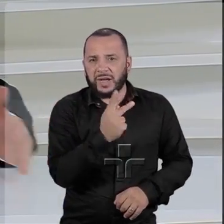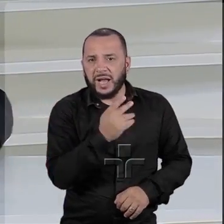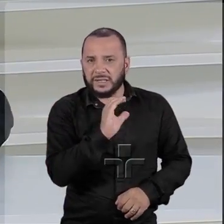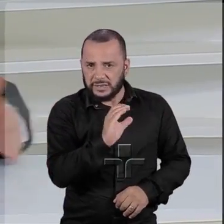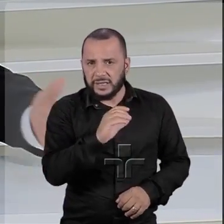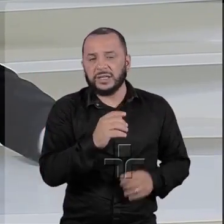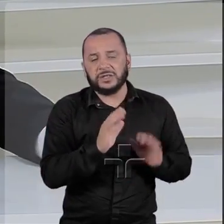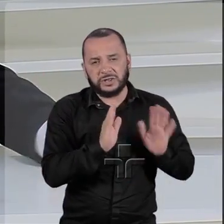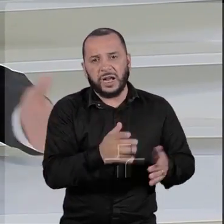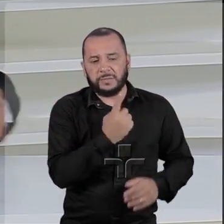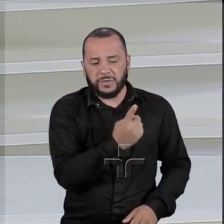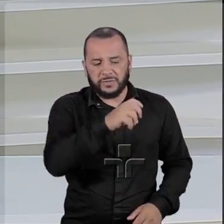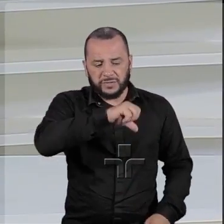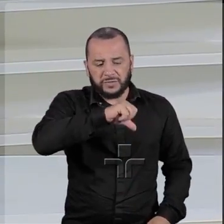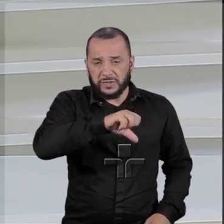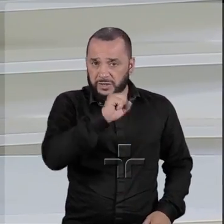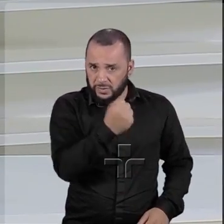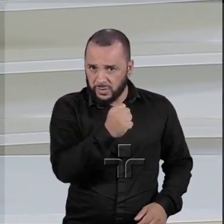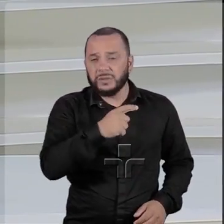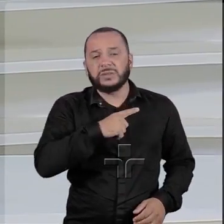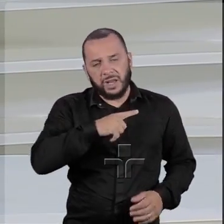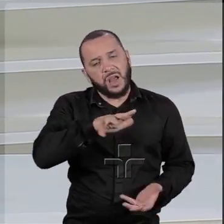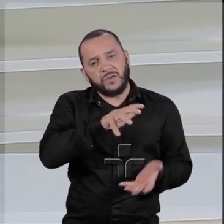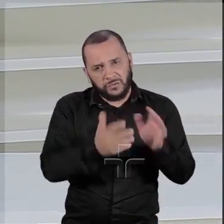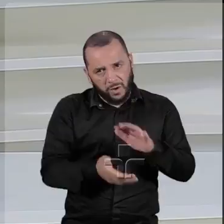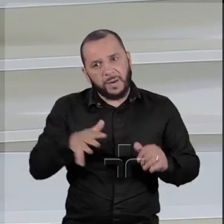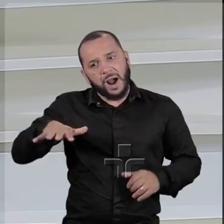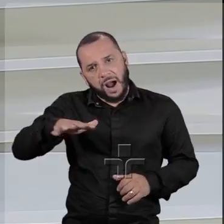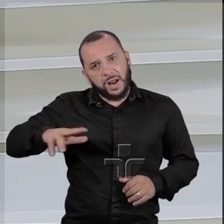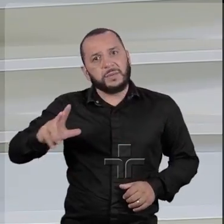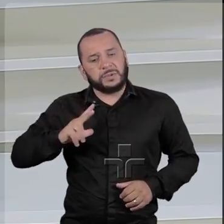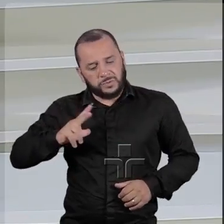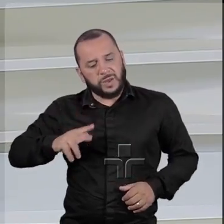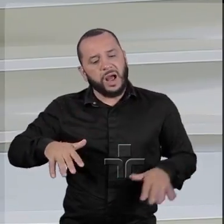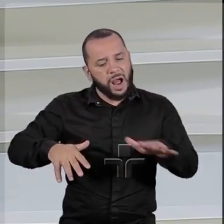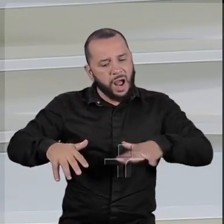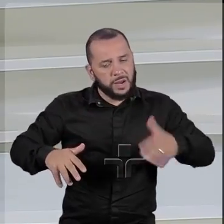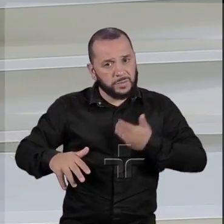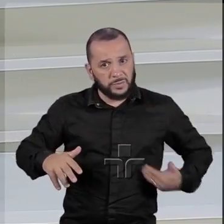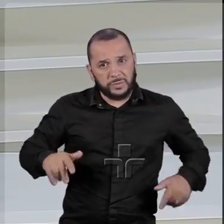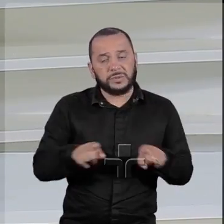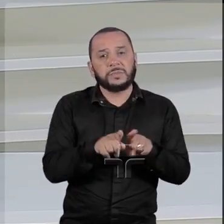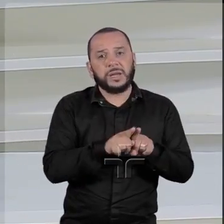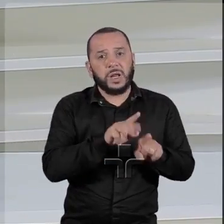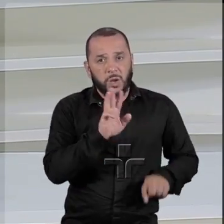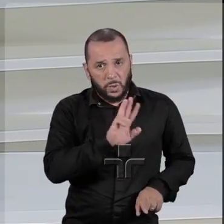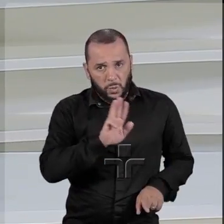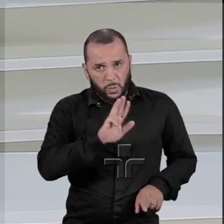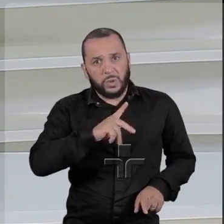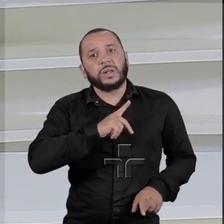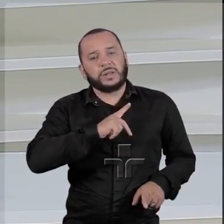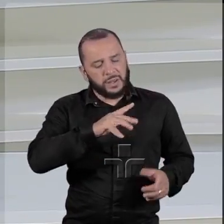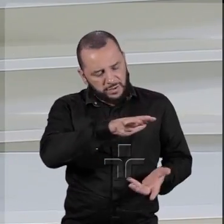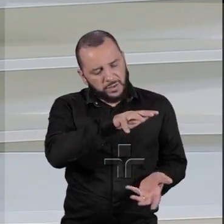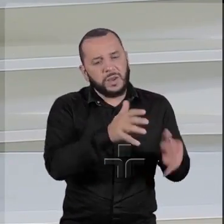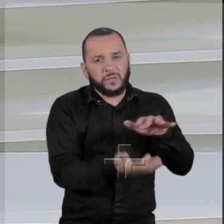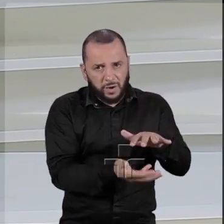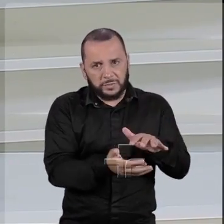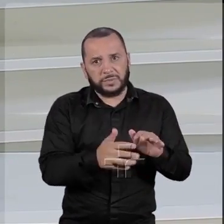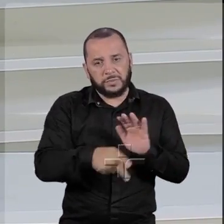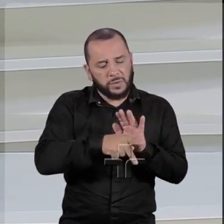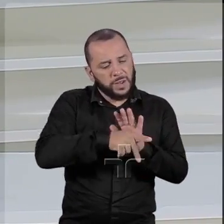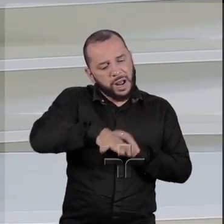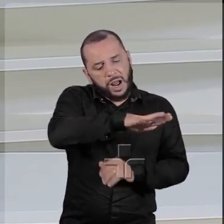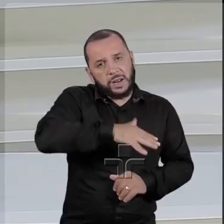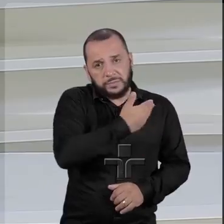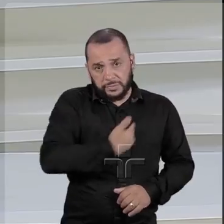em 98, que atingiu o setor privado e o setor público. Em 2003, o presidente Lula fez uma reforma que atingiu o setor público, e